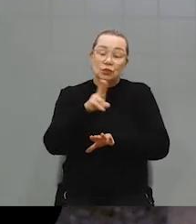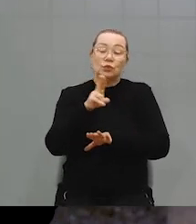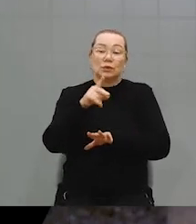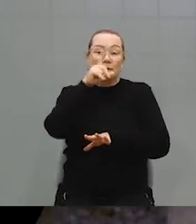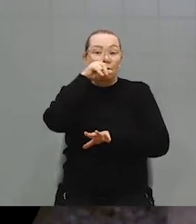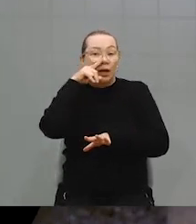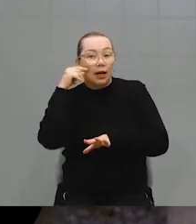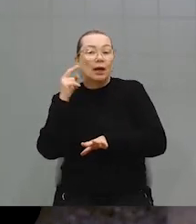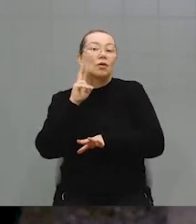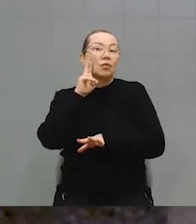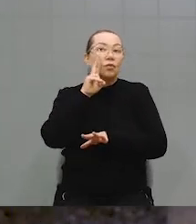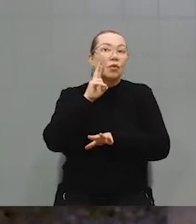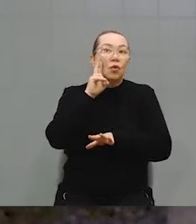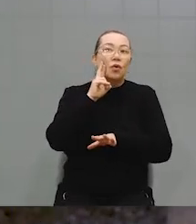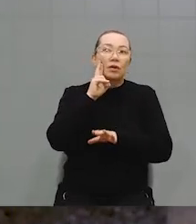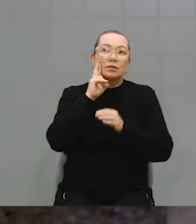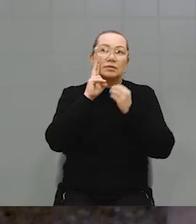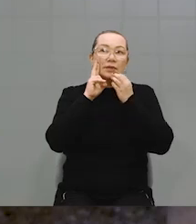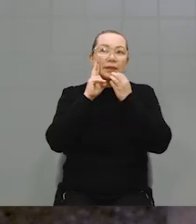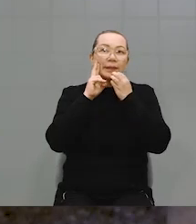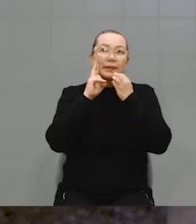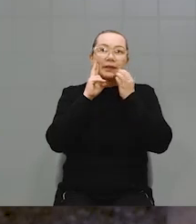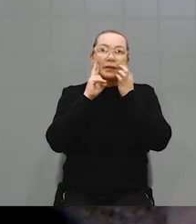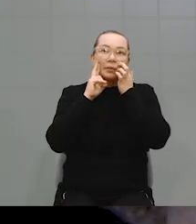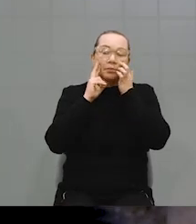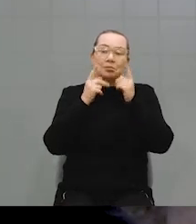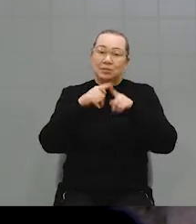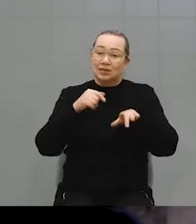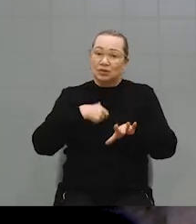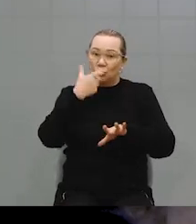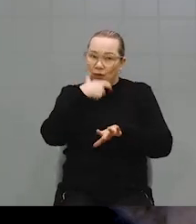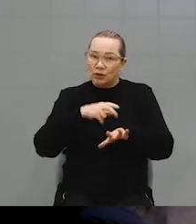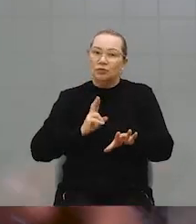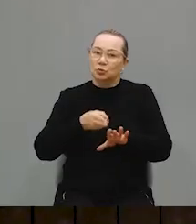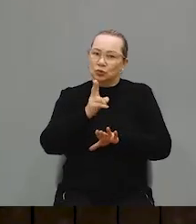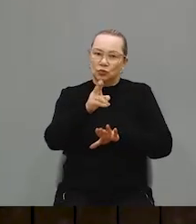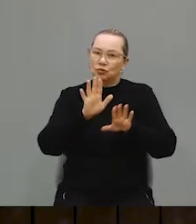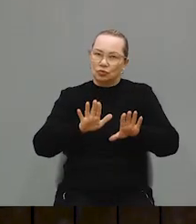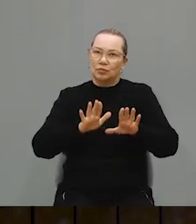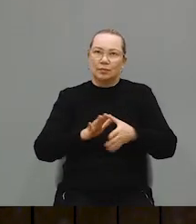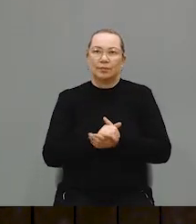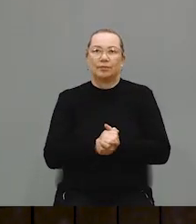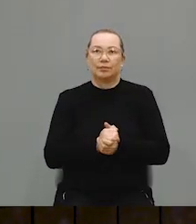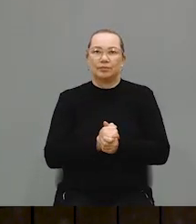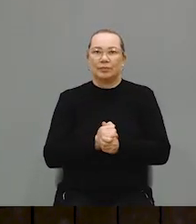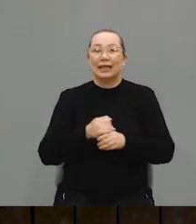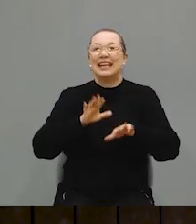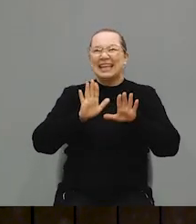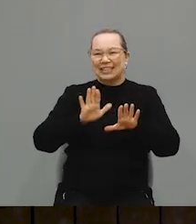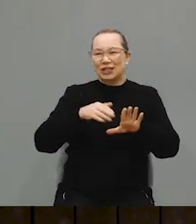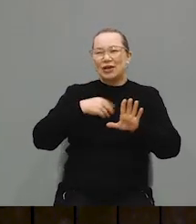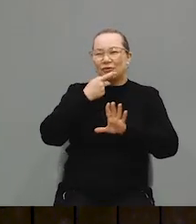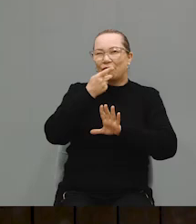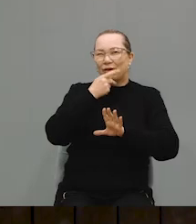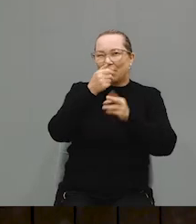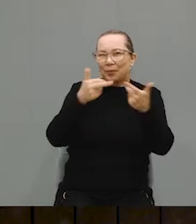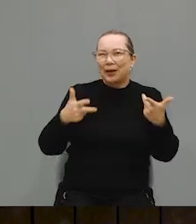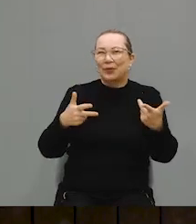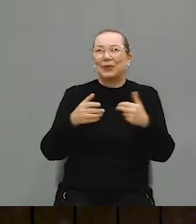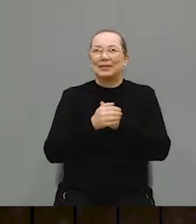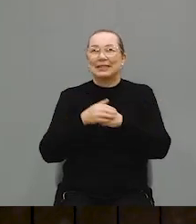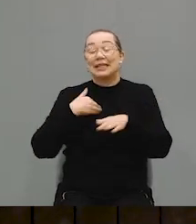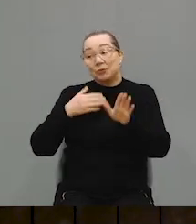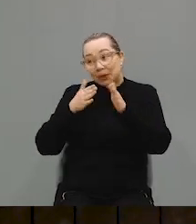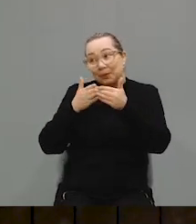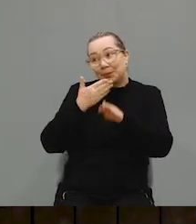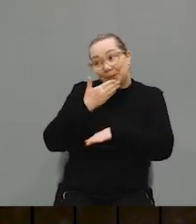esse rosa. Né? Então, mas eu acho que nós vamos continuar assim. Deixa eu adiantar aqui, eu vou dar um furo aqui para ti.